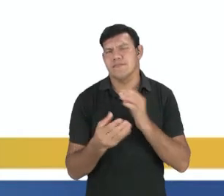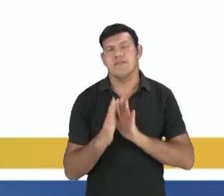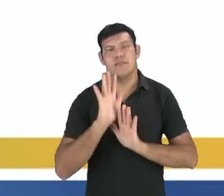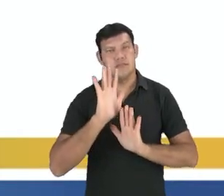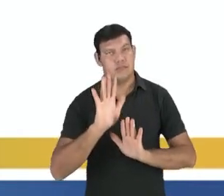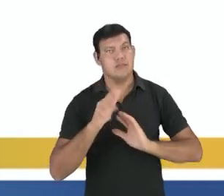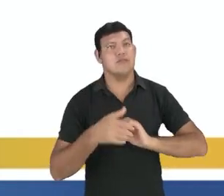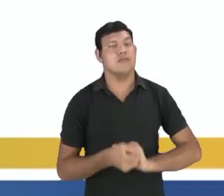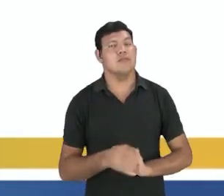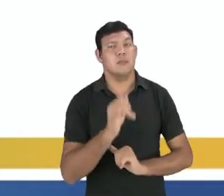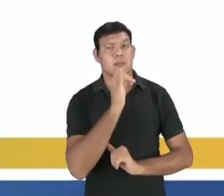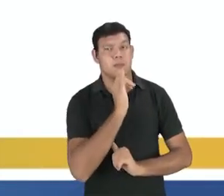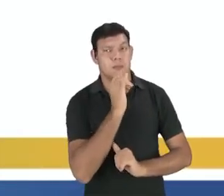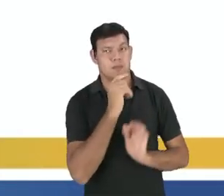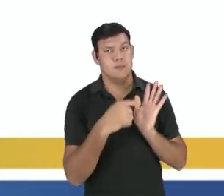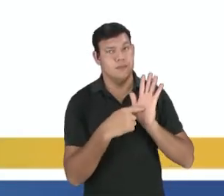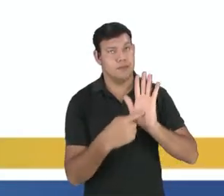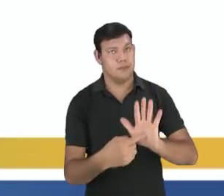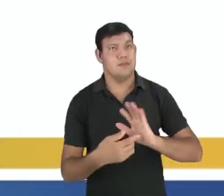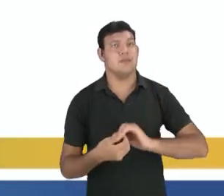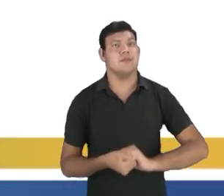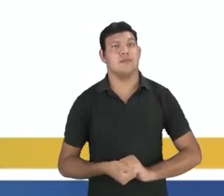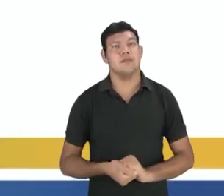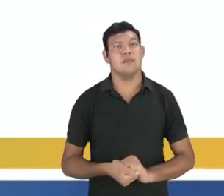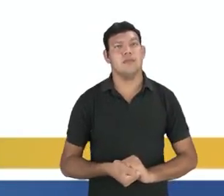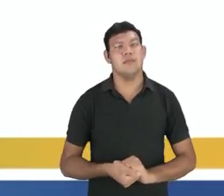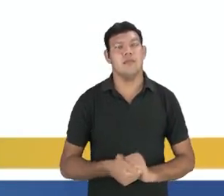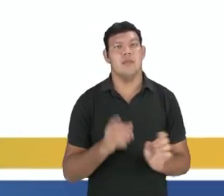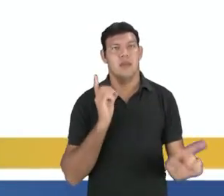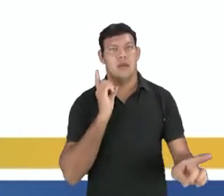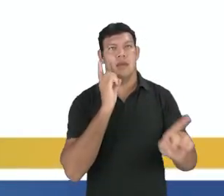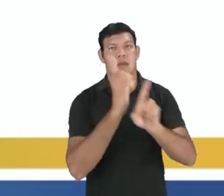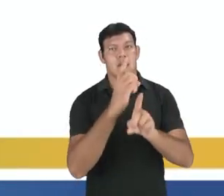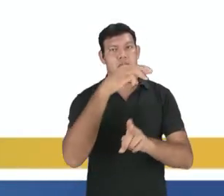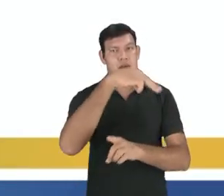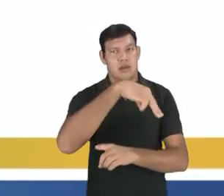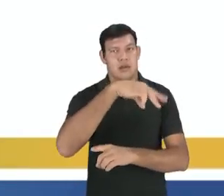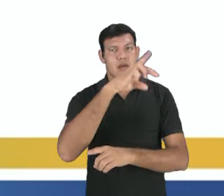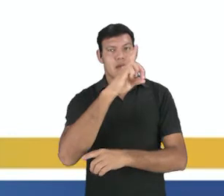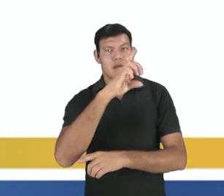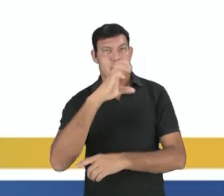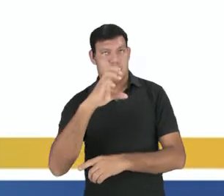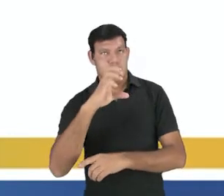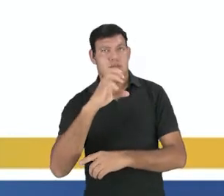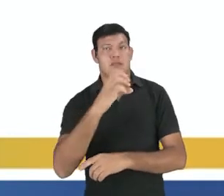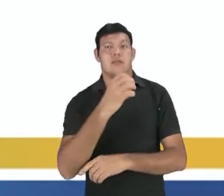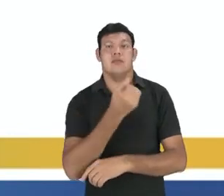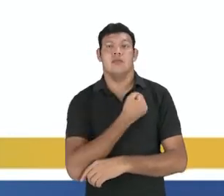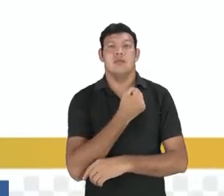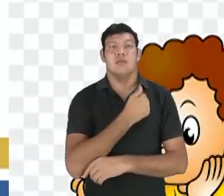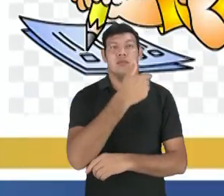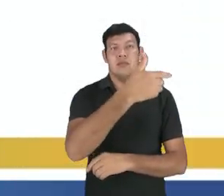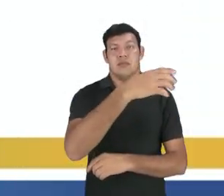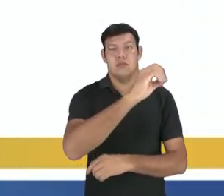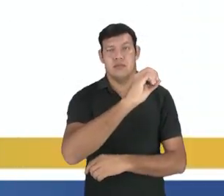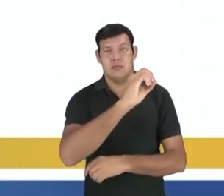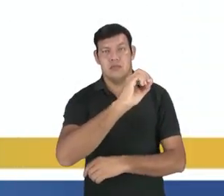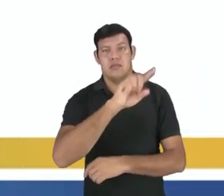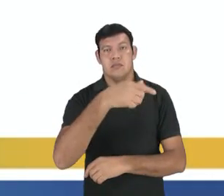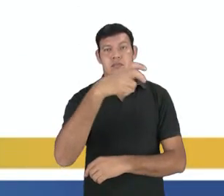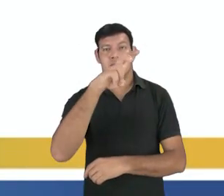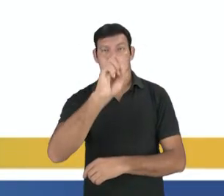nos exemplos, né? Exemplo 1. Determinar o MDC, o máximo divisor comum, entre 20 e